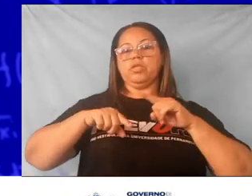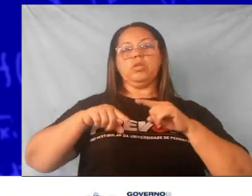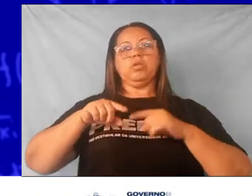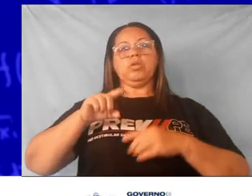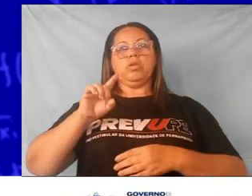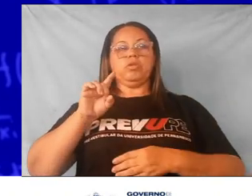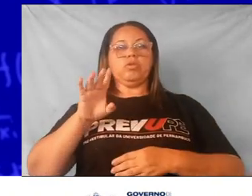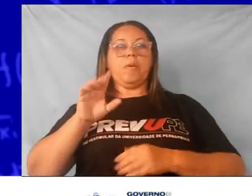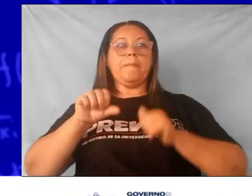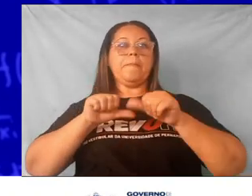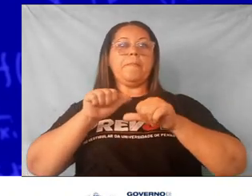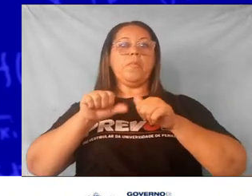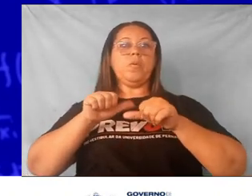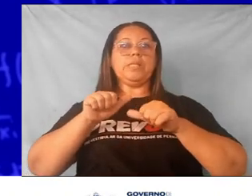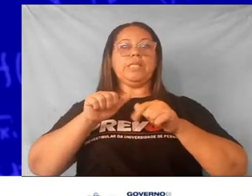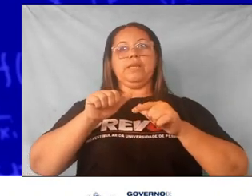apenas